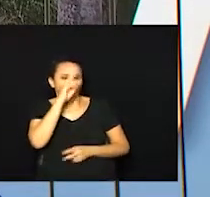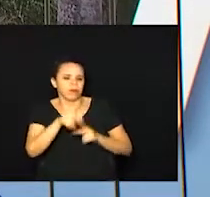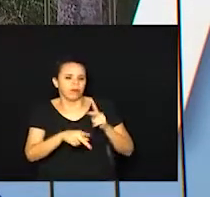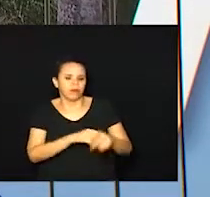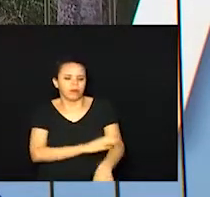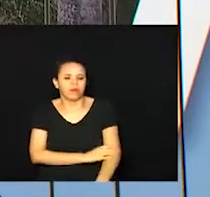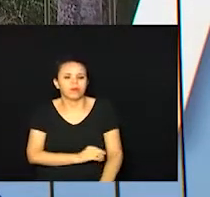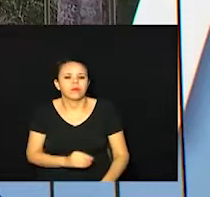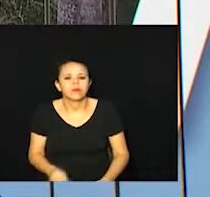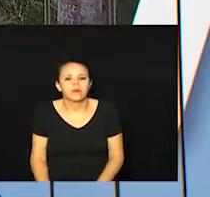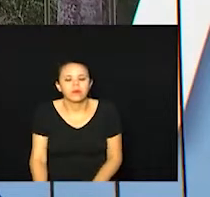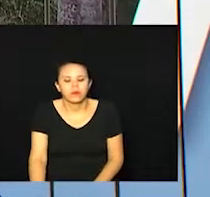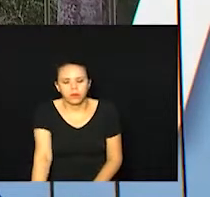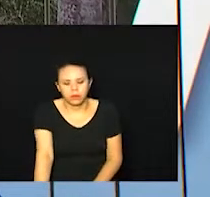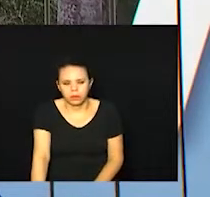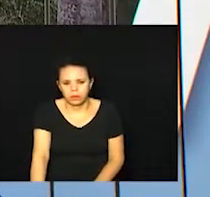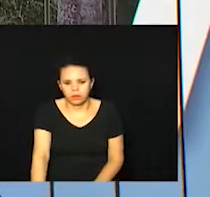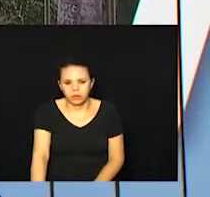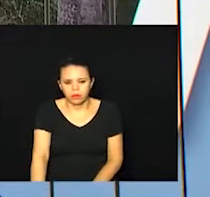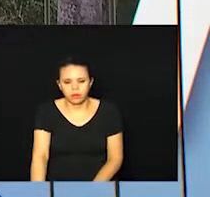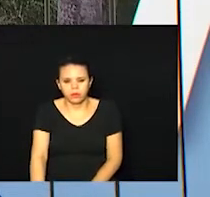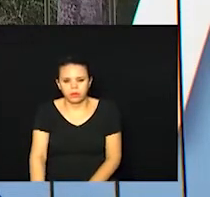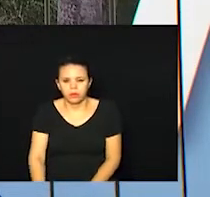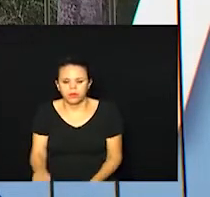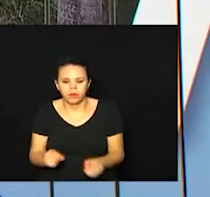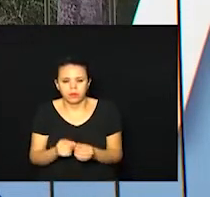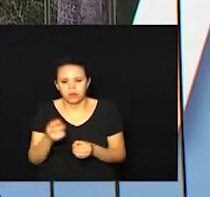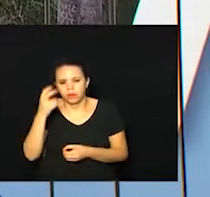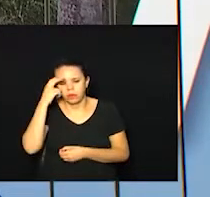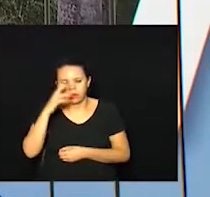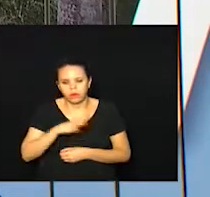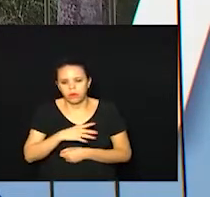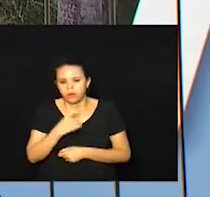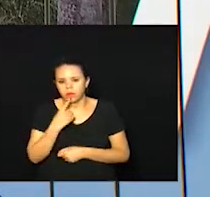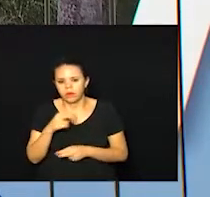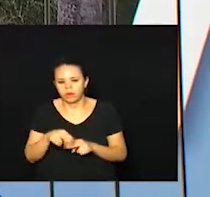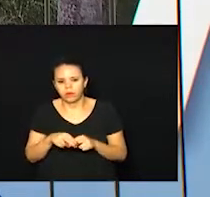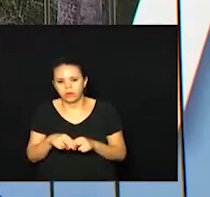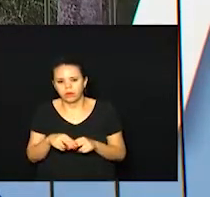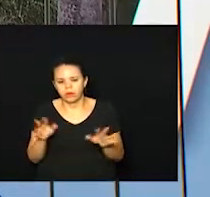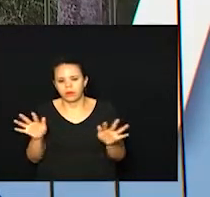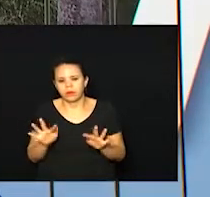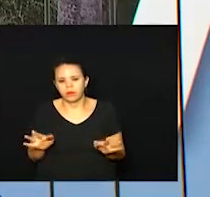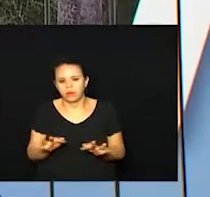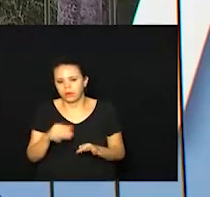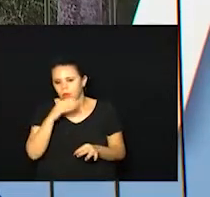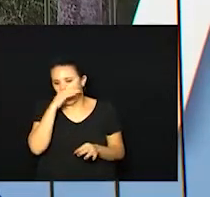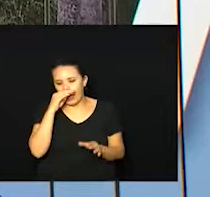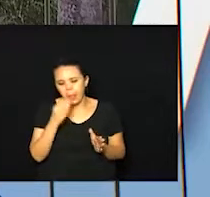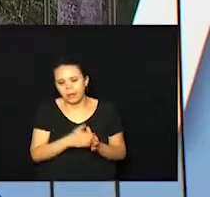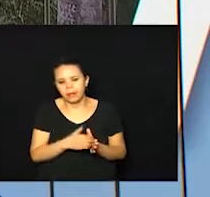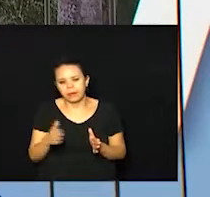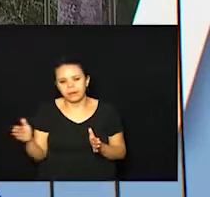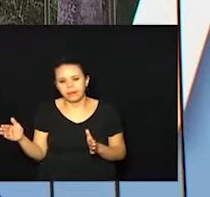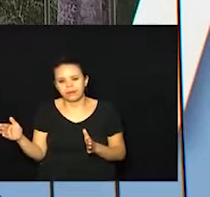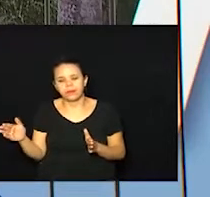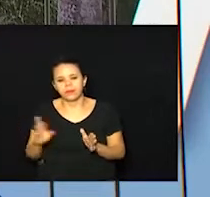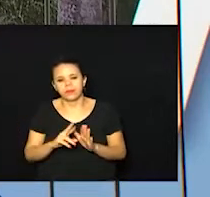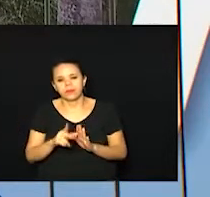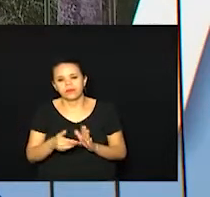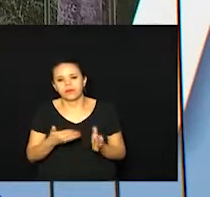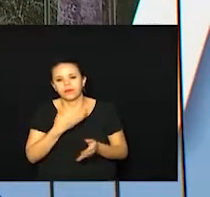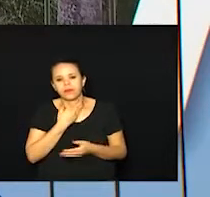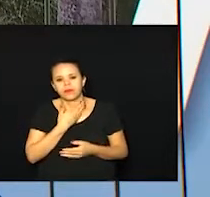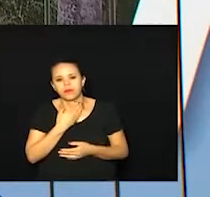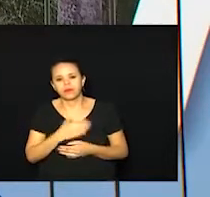direto, vão fazer a cultura da cidade de Campinas. Por isso, eu fico muito feliz nesse período. Foram vários